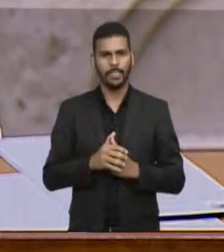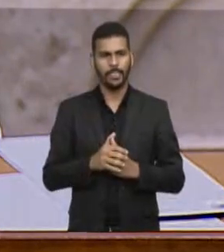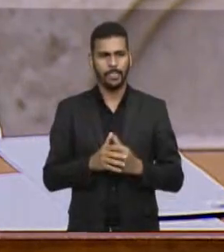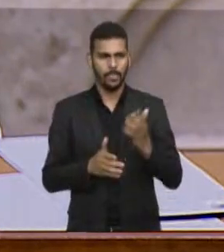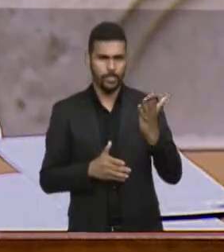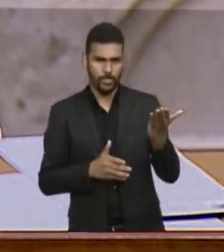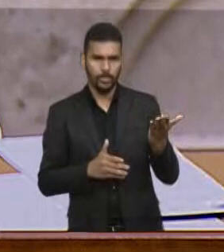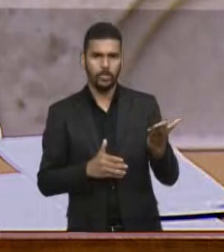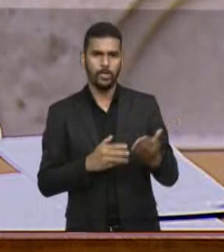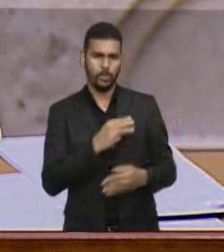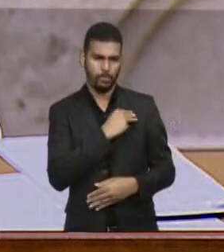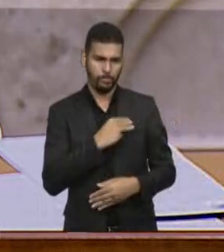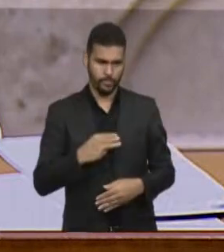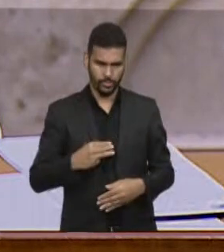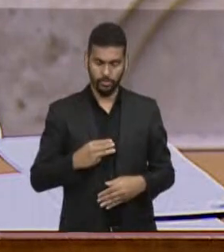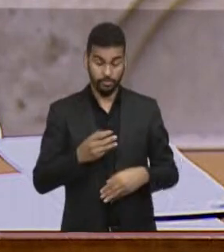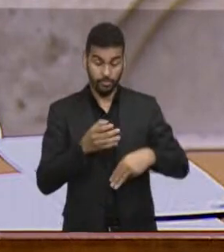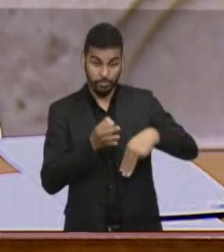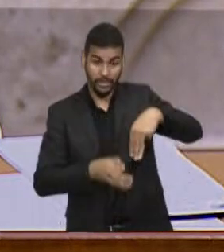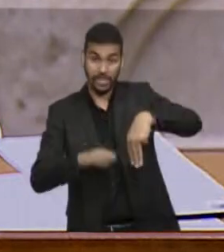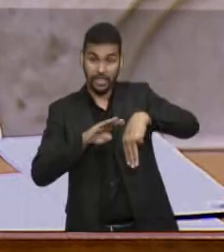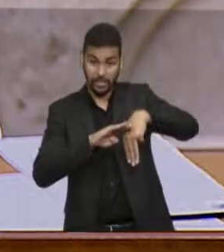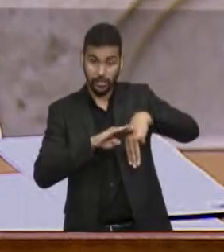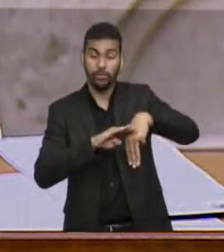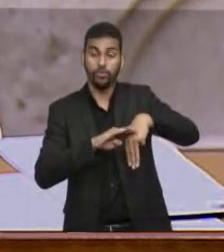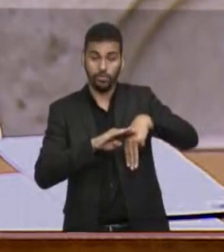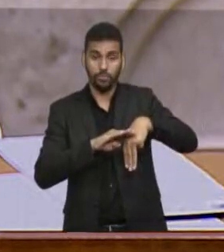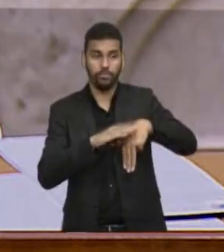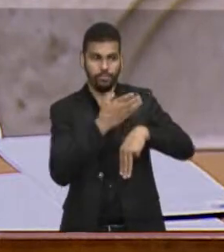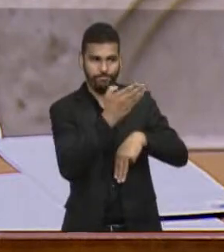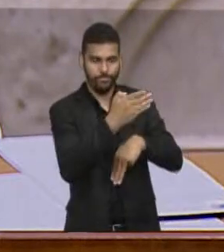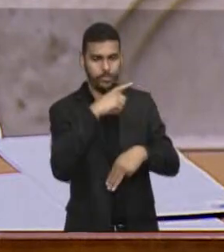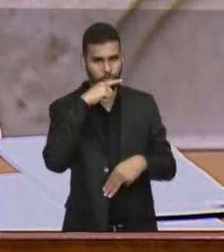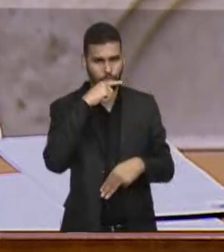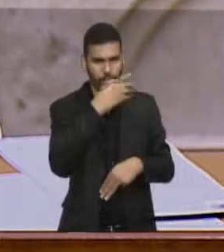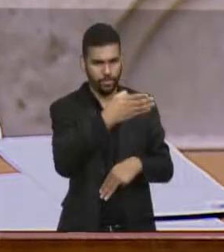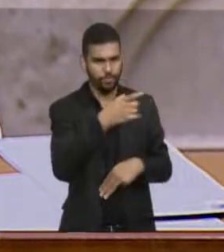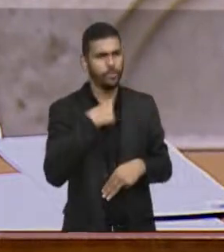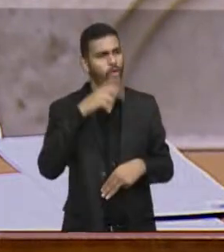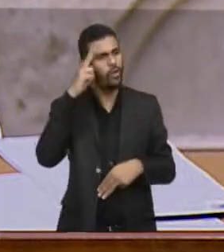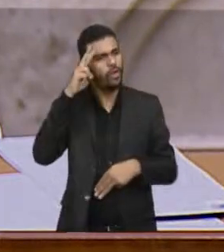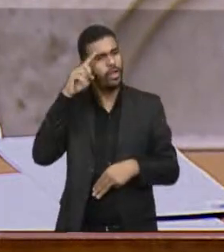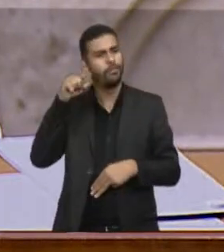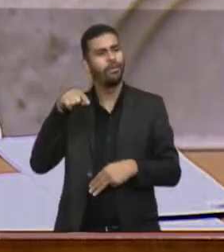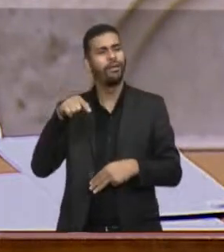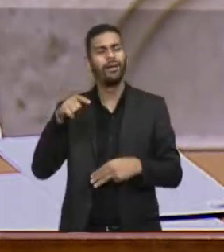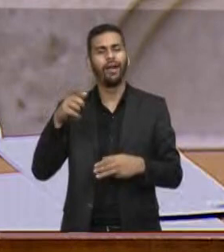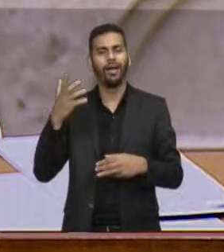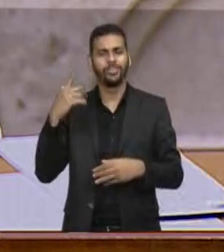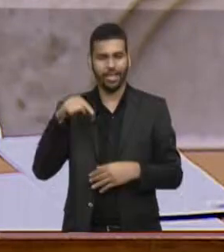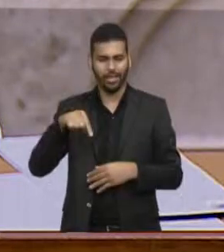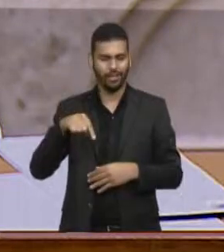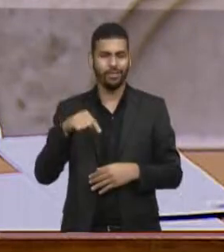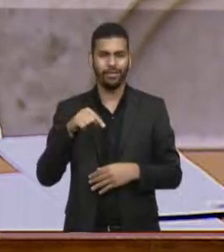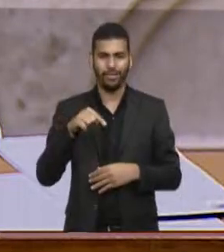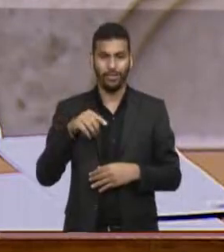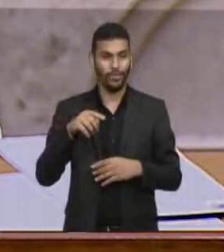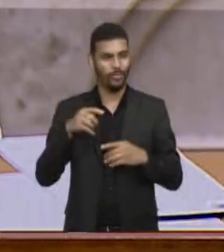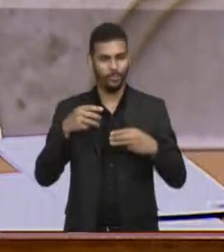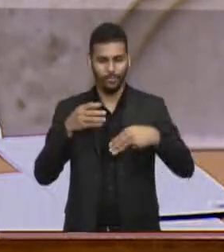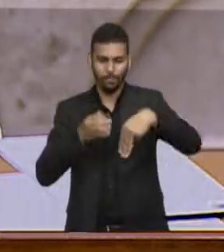que o Supremo Tribunal Federal quando examinou a dpf da relatoria do ministro marco Aurélio sobre